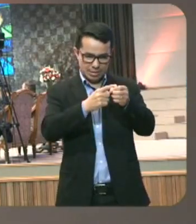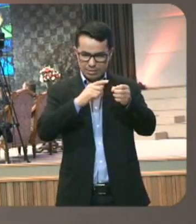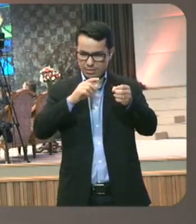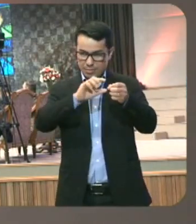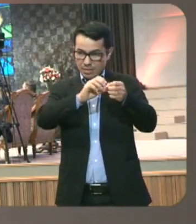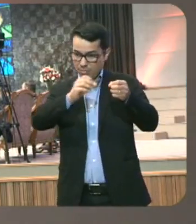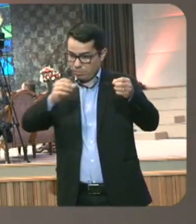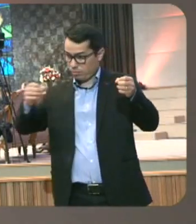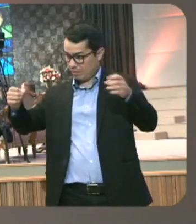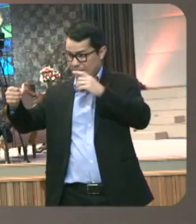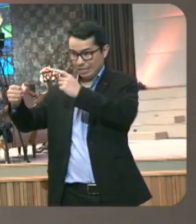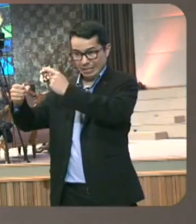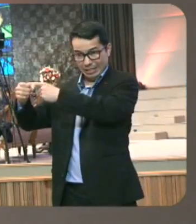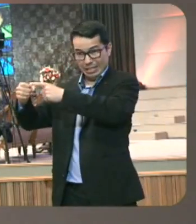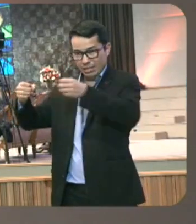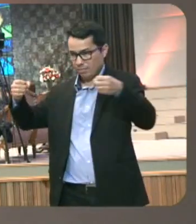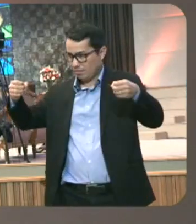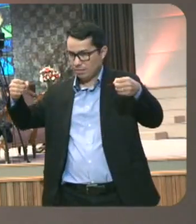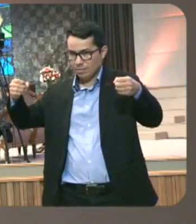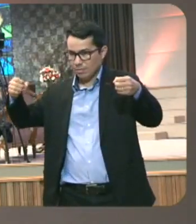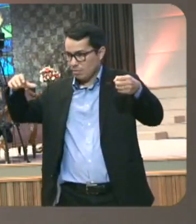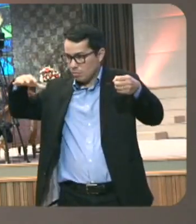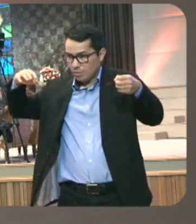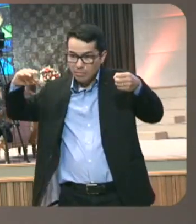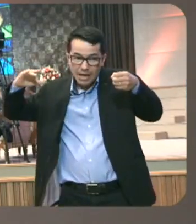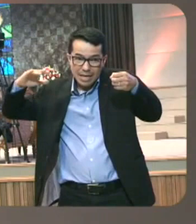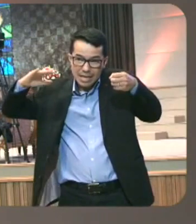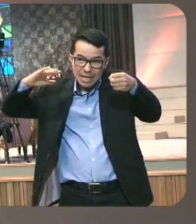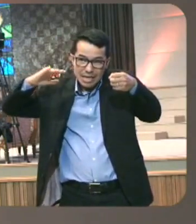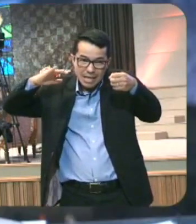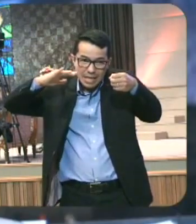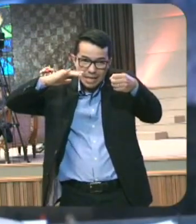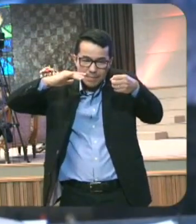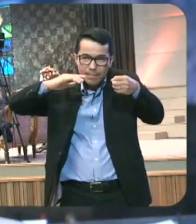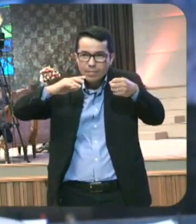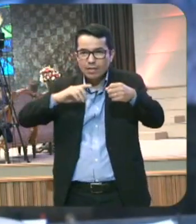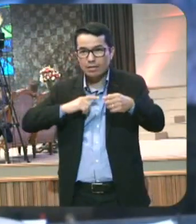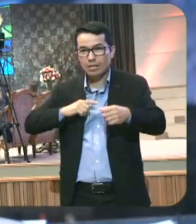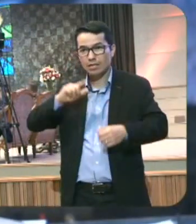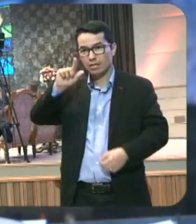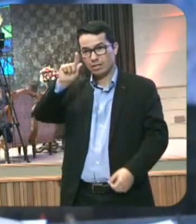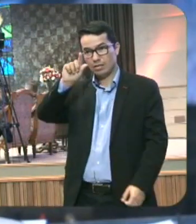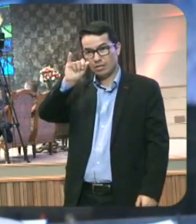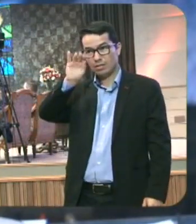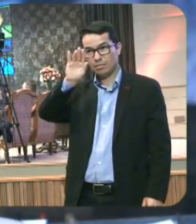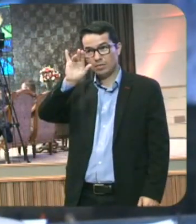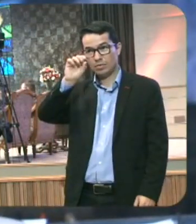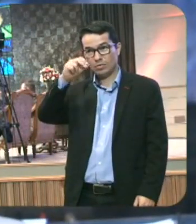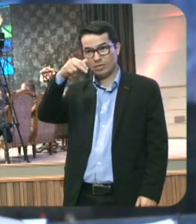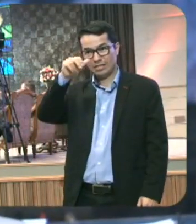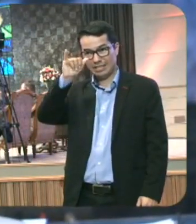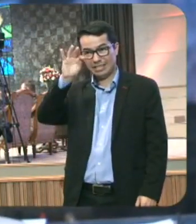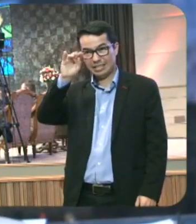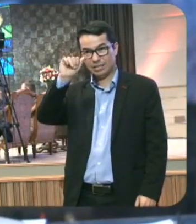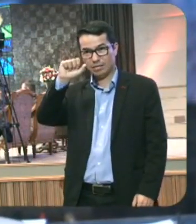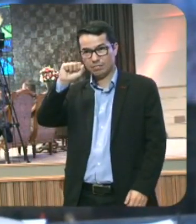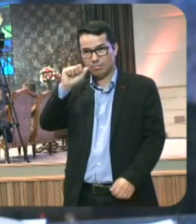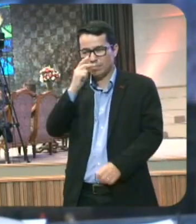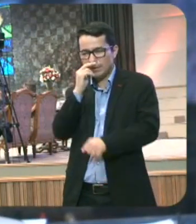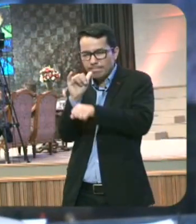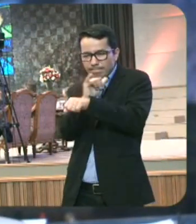vai perceber que eles montaram um esquema. Qual era o esquema? Eles colocaram roupas